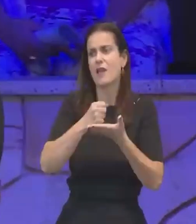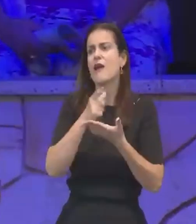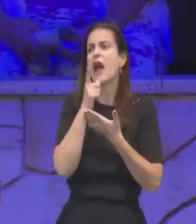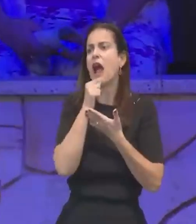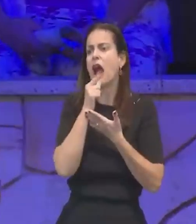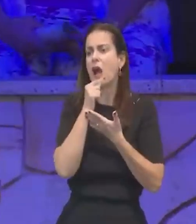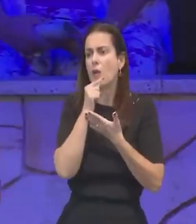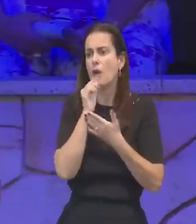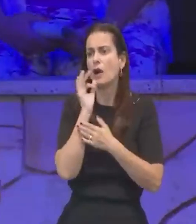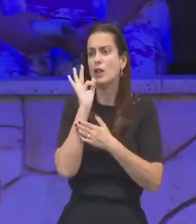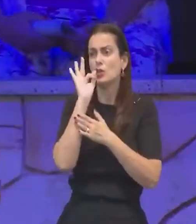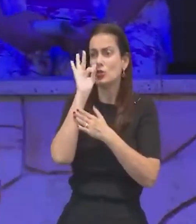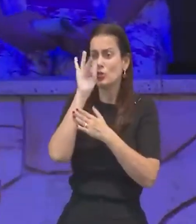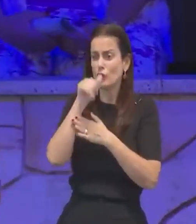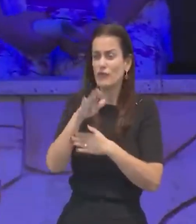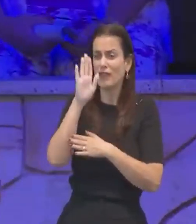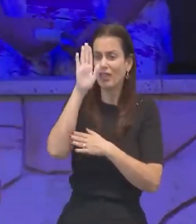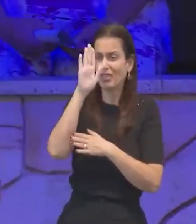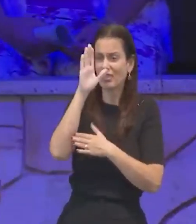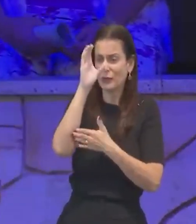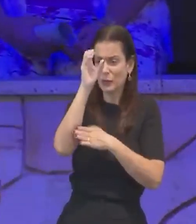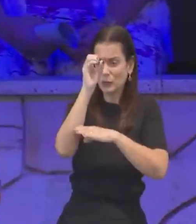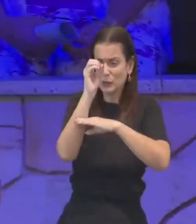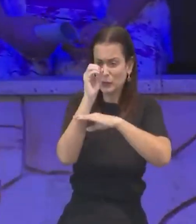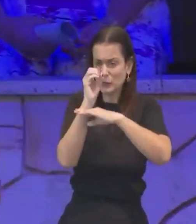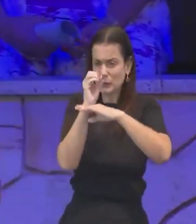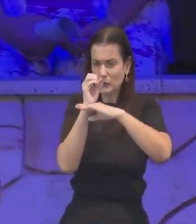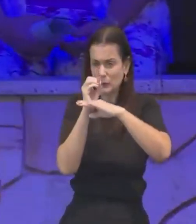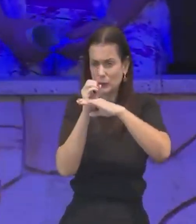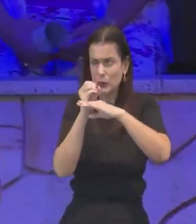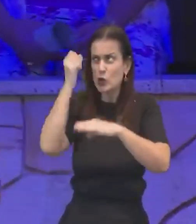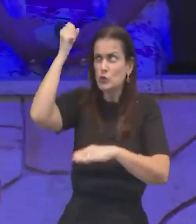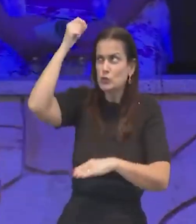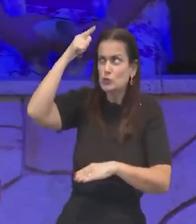final da tarde, aonde o sol já estava um pouco mais brando.